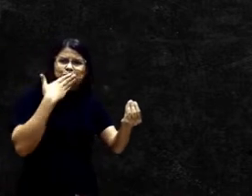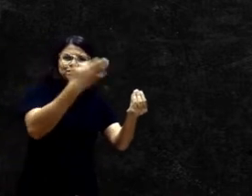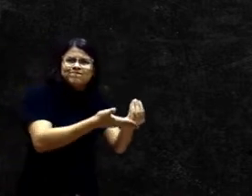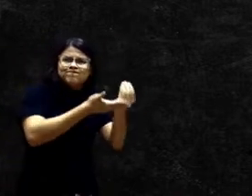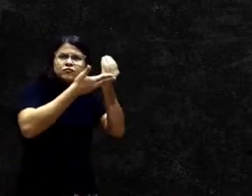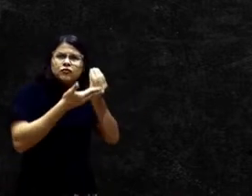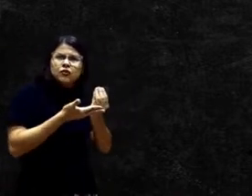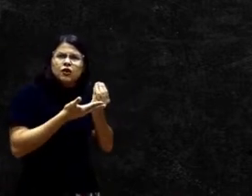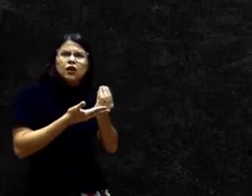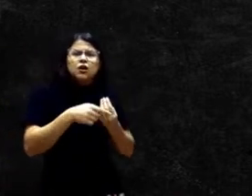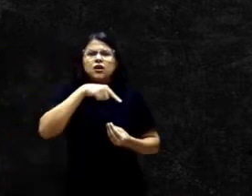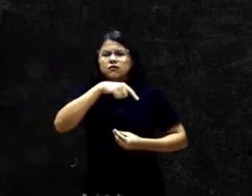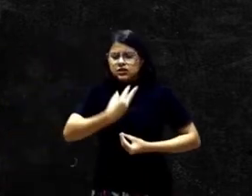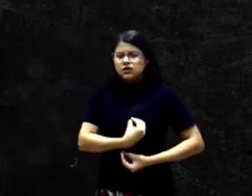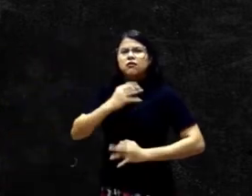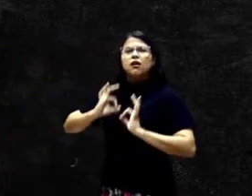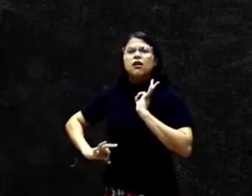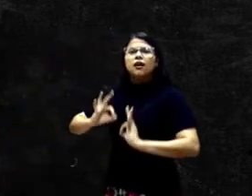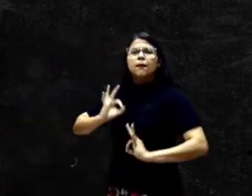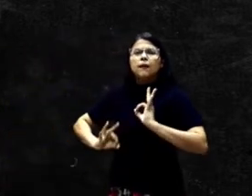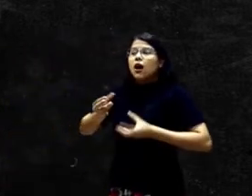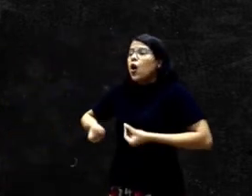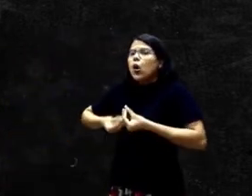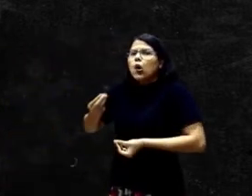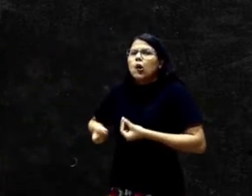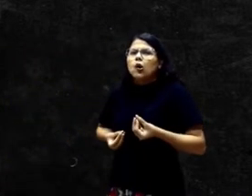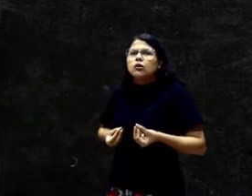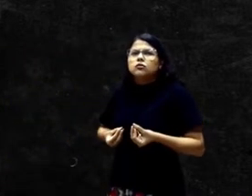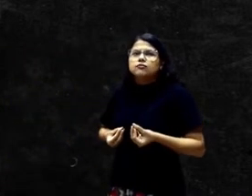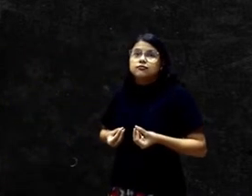e o que você tem preparado, para quem será?